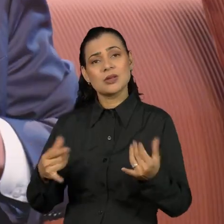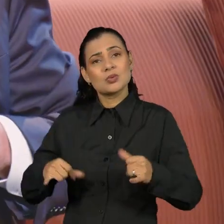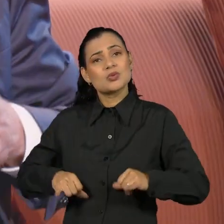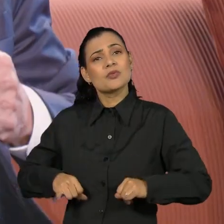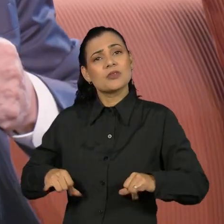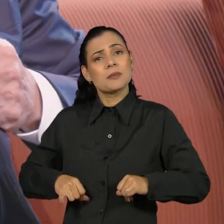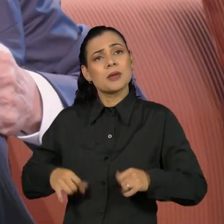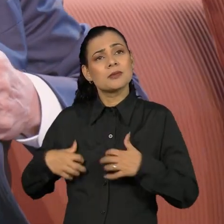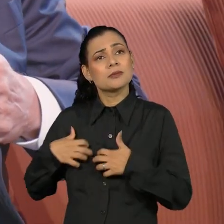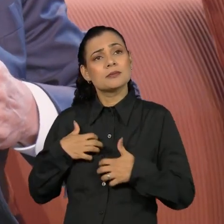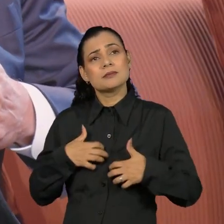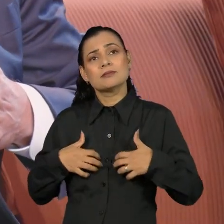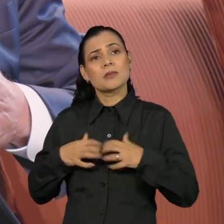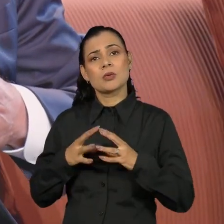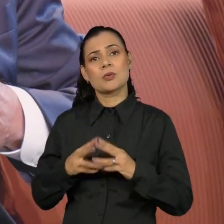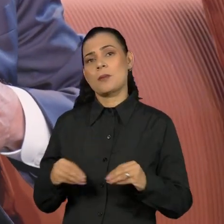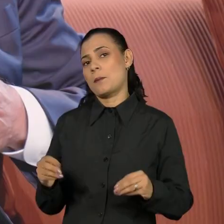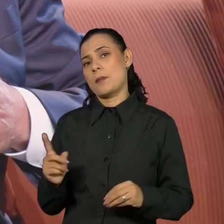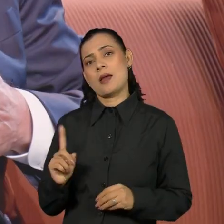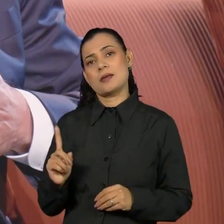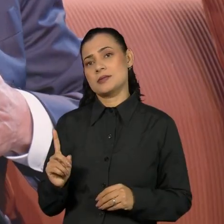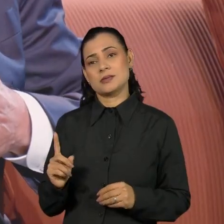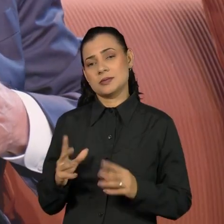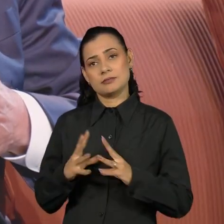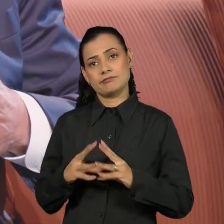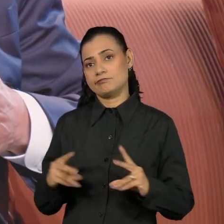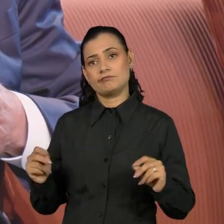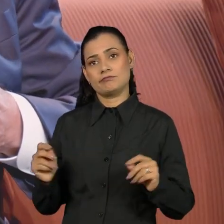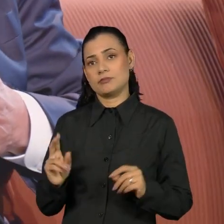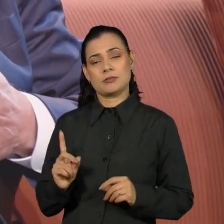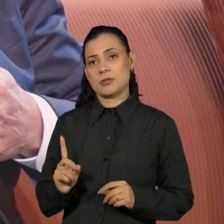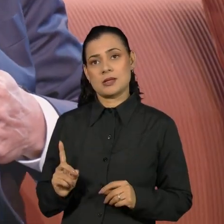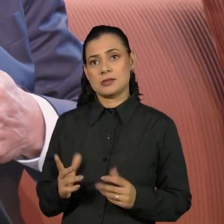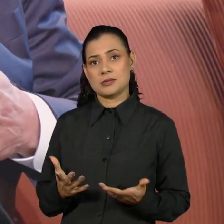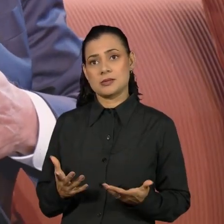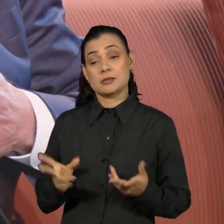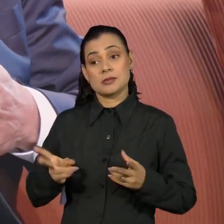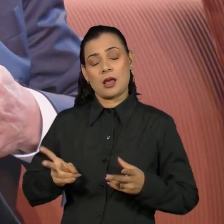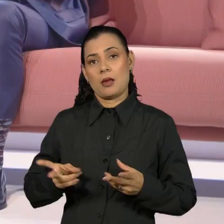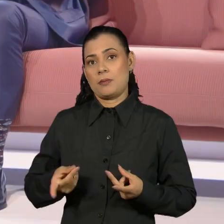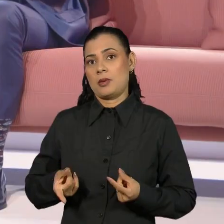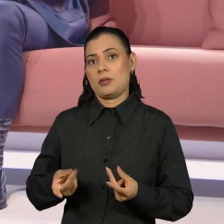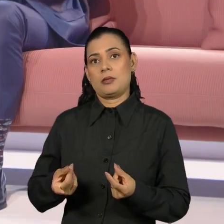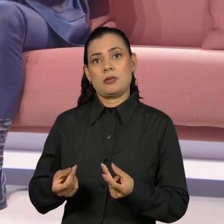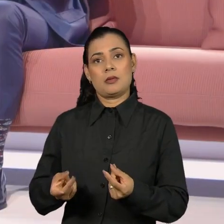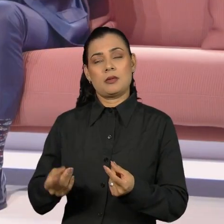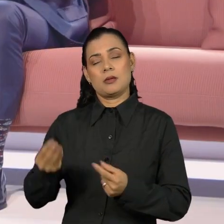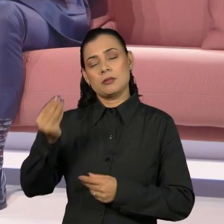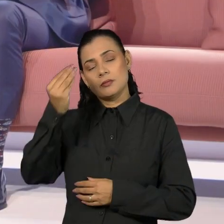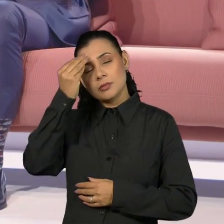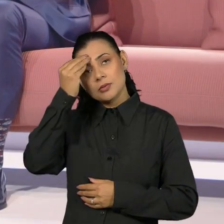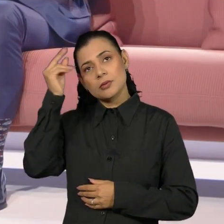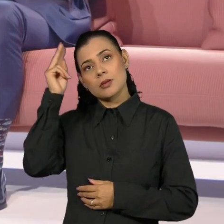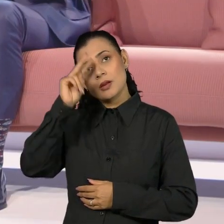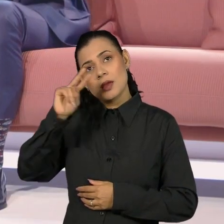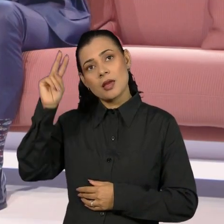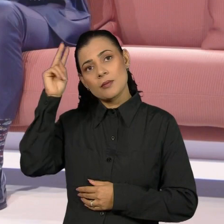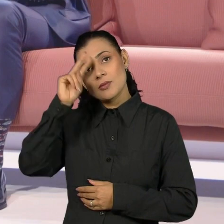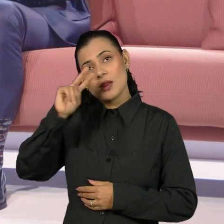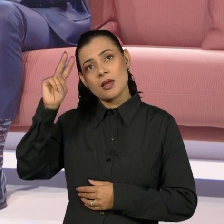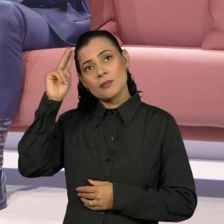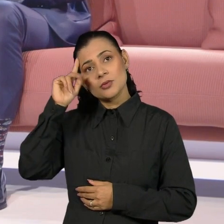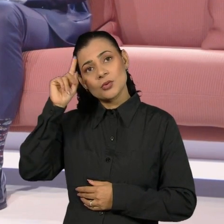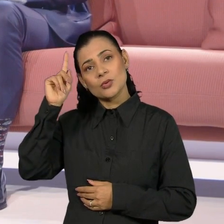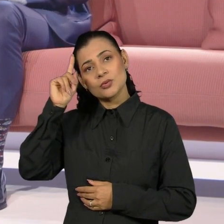não passa, ela é permanente. você lembra disso